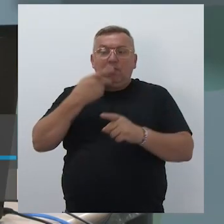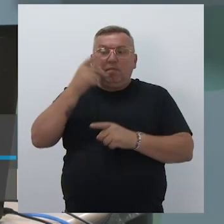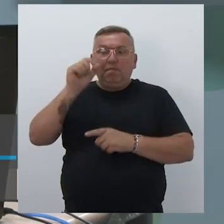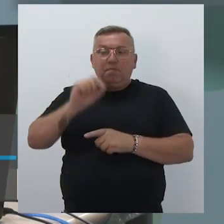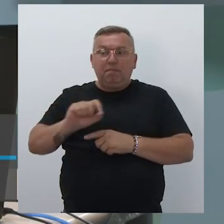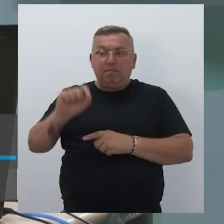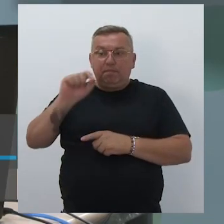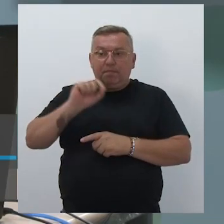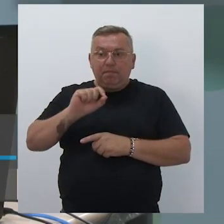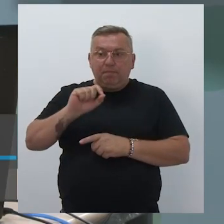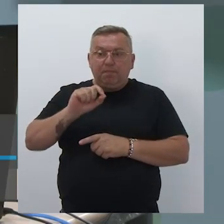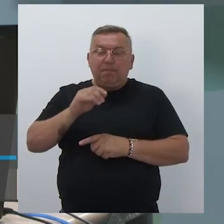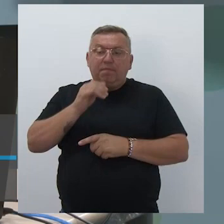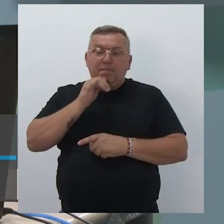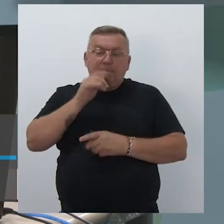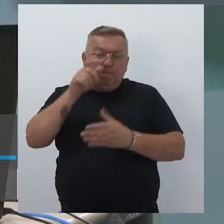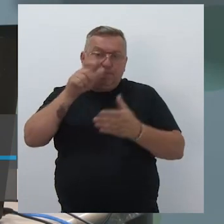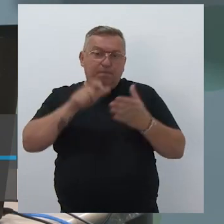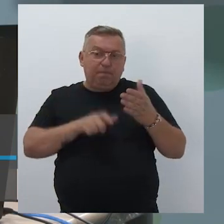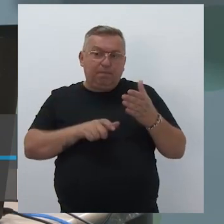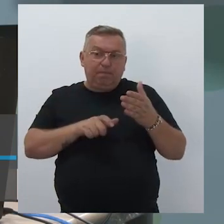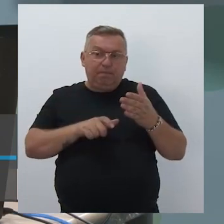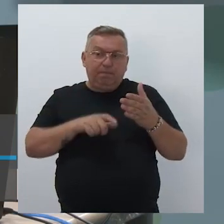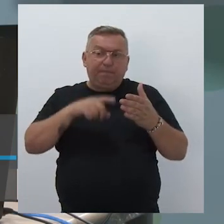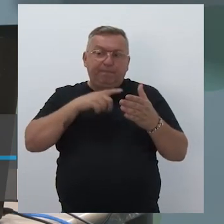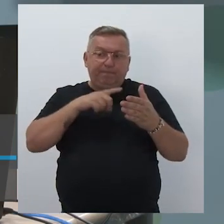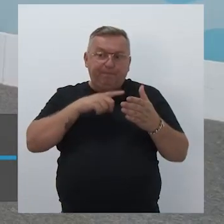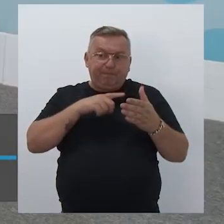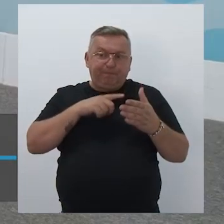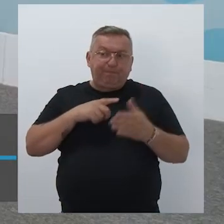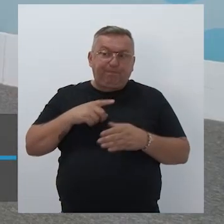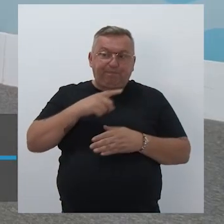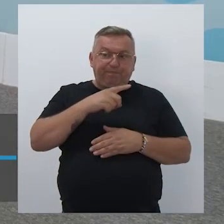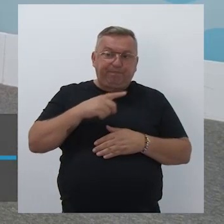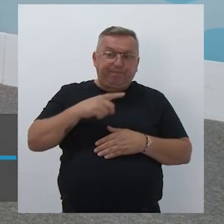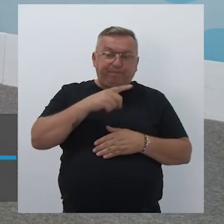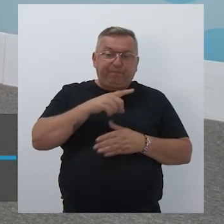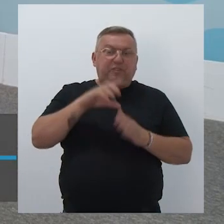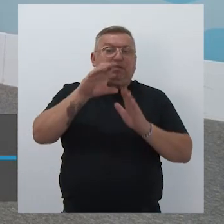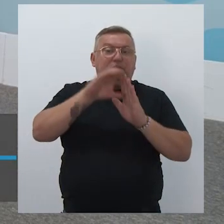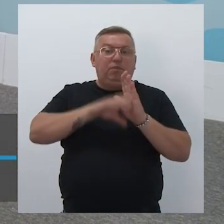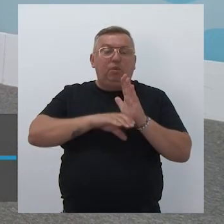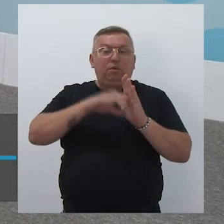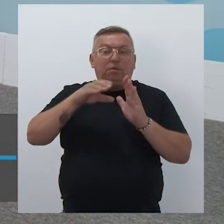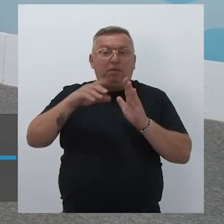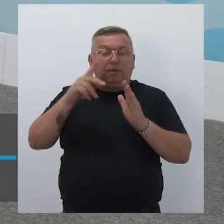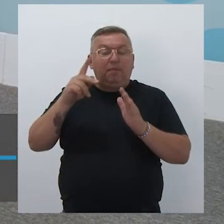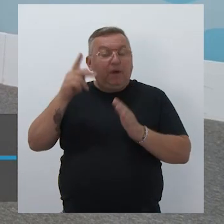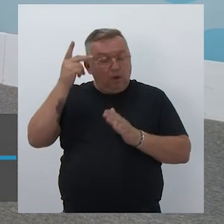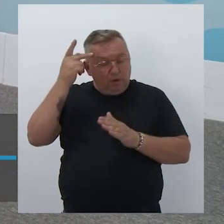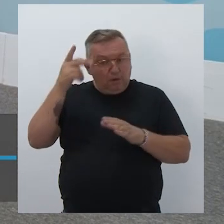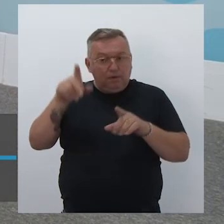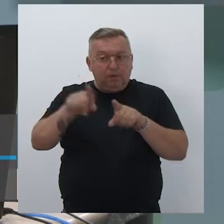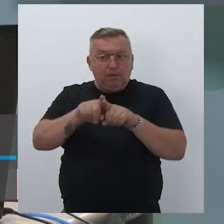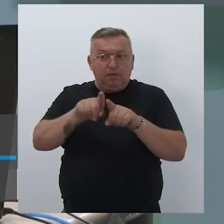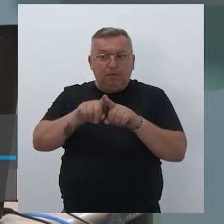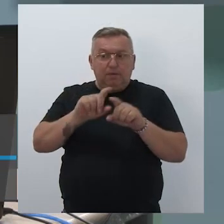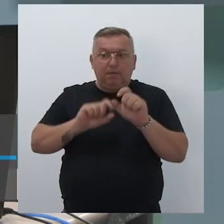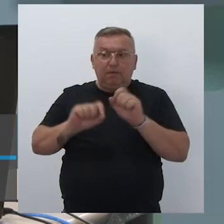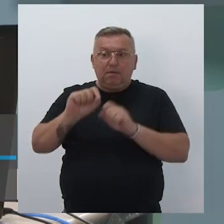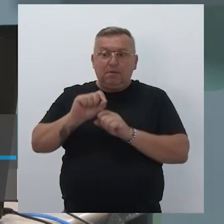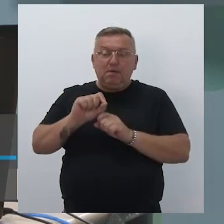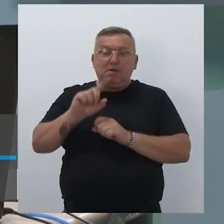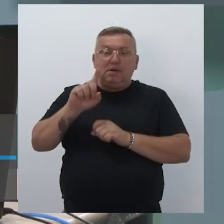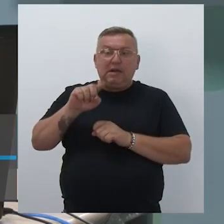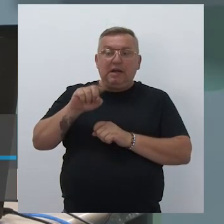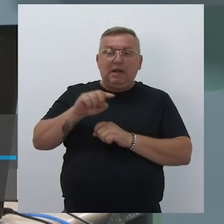né, esses exemplos que o Emerson deu, ele está lá no currículo paulista, né? E como